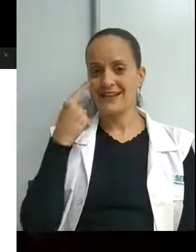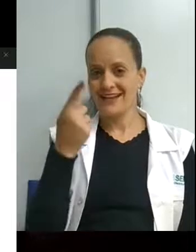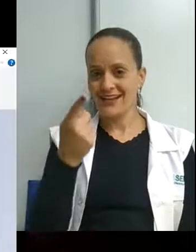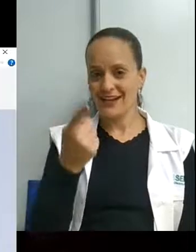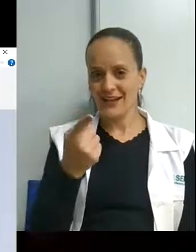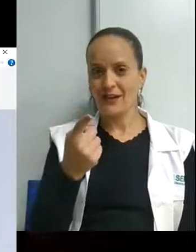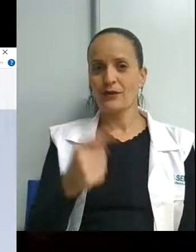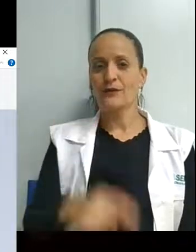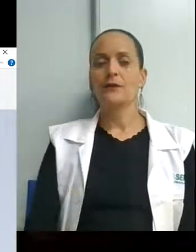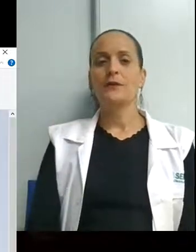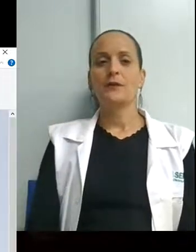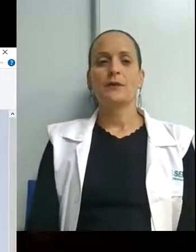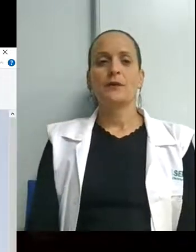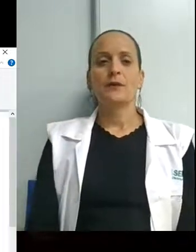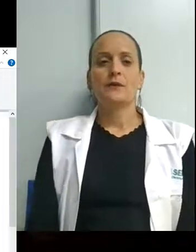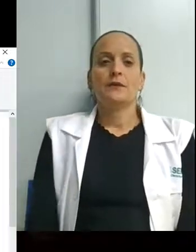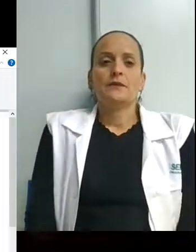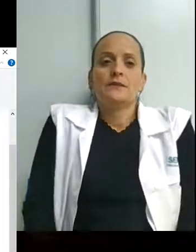separei, né? Deixar aqui para vocês.